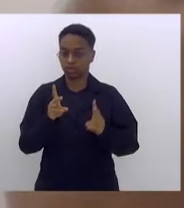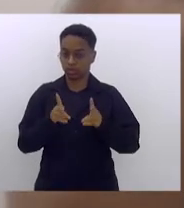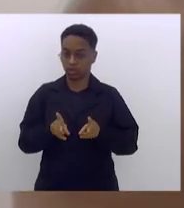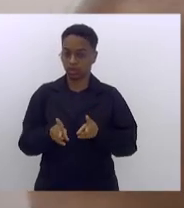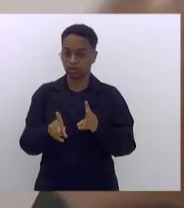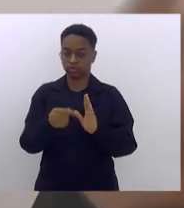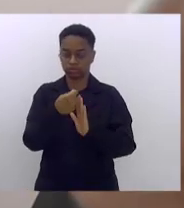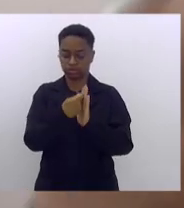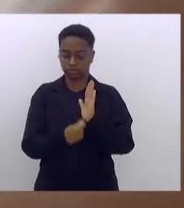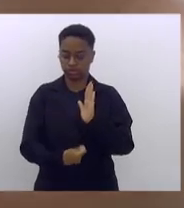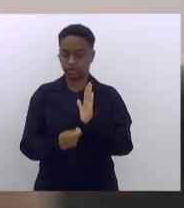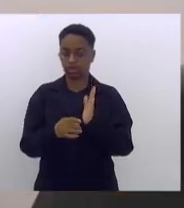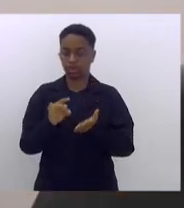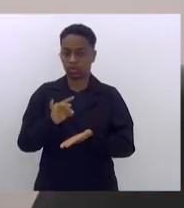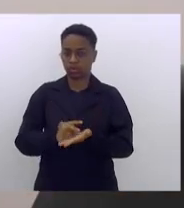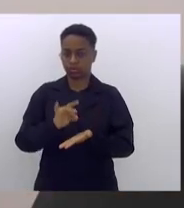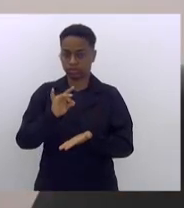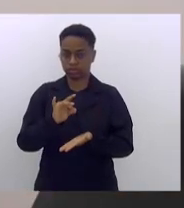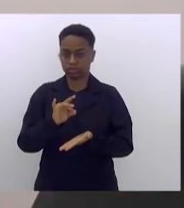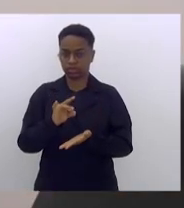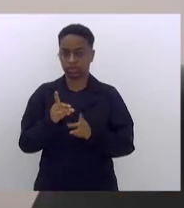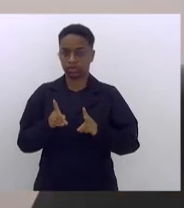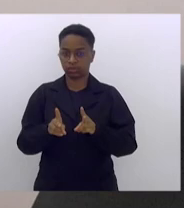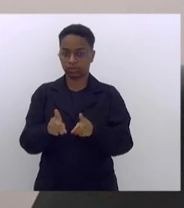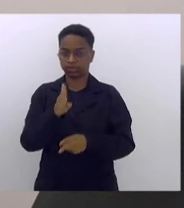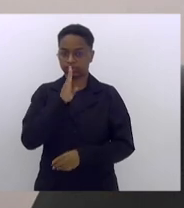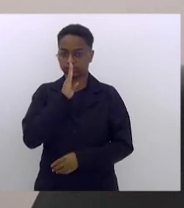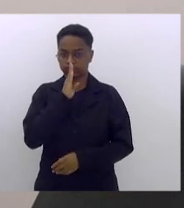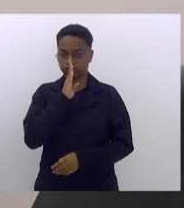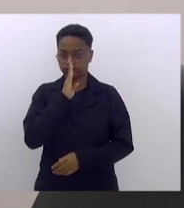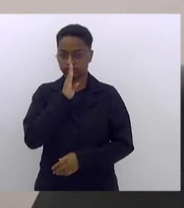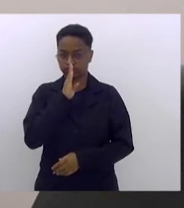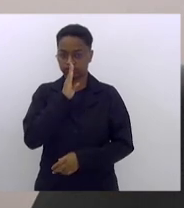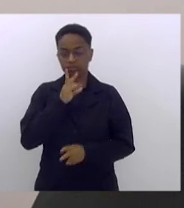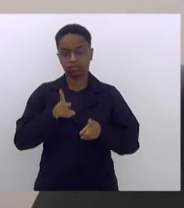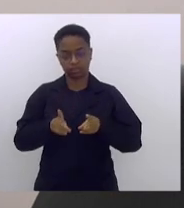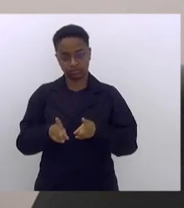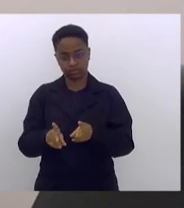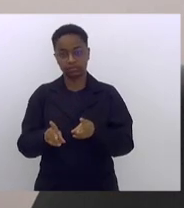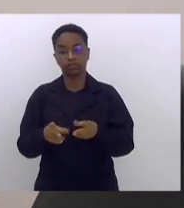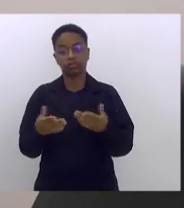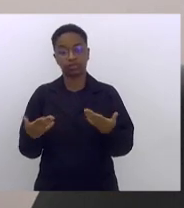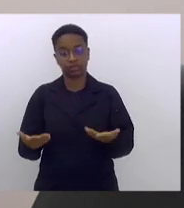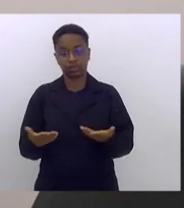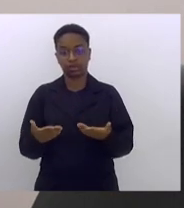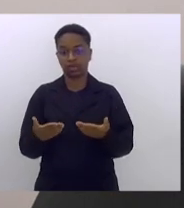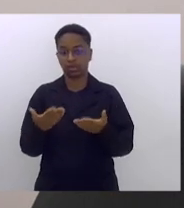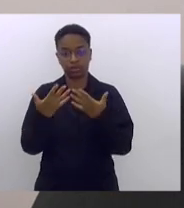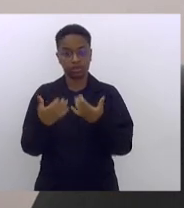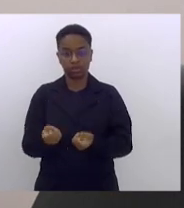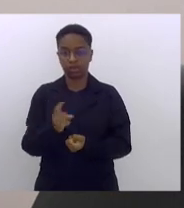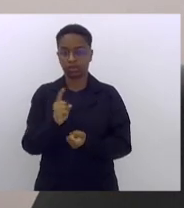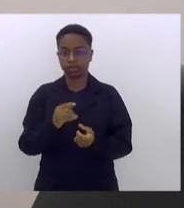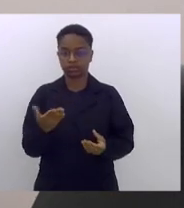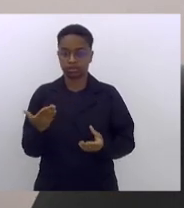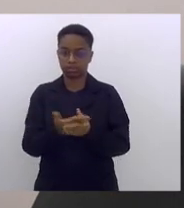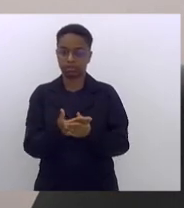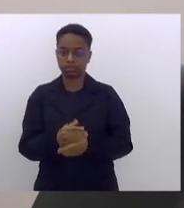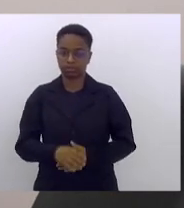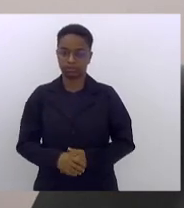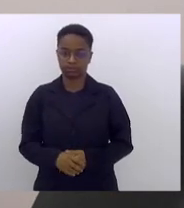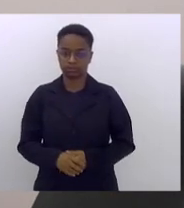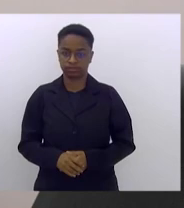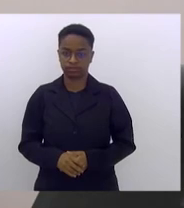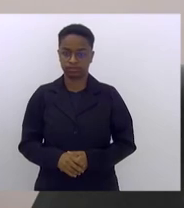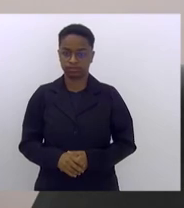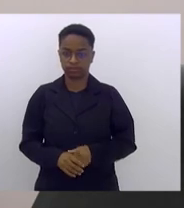a redação original permaneçam como estão, mantida, portanto, indeferido o recurso do autor.